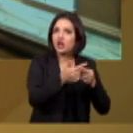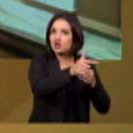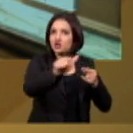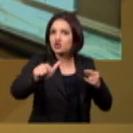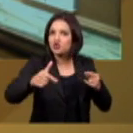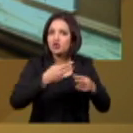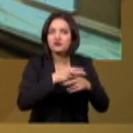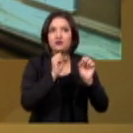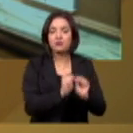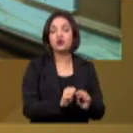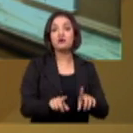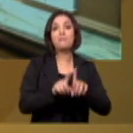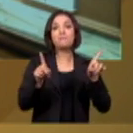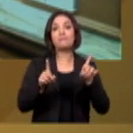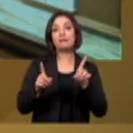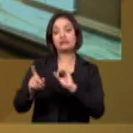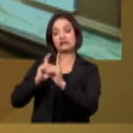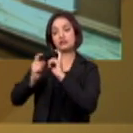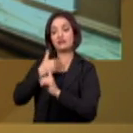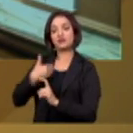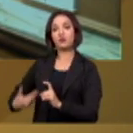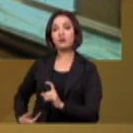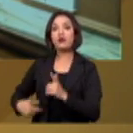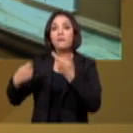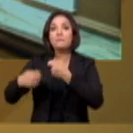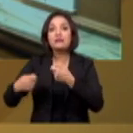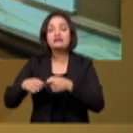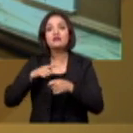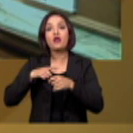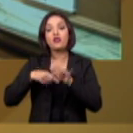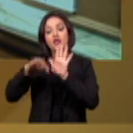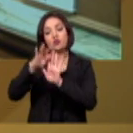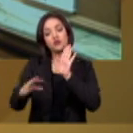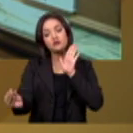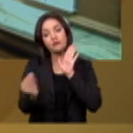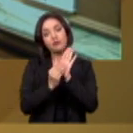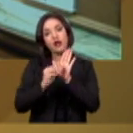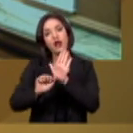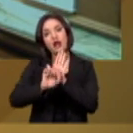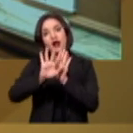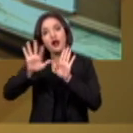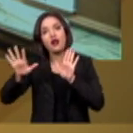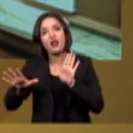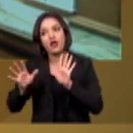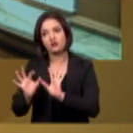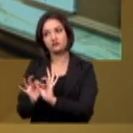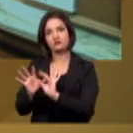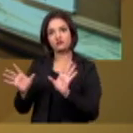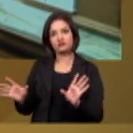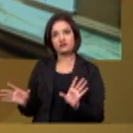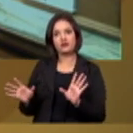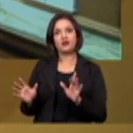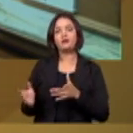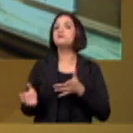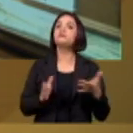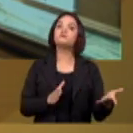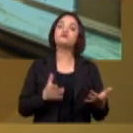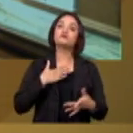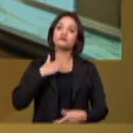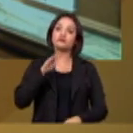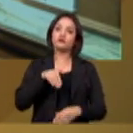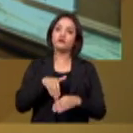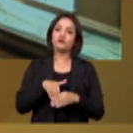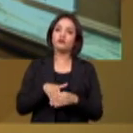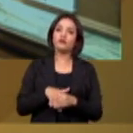na máquina de extração em que havia autorização legal o tipo box